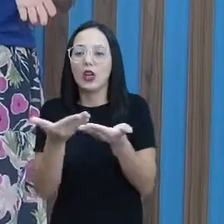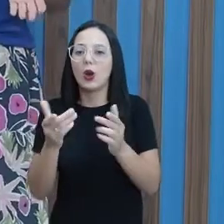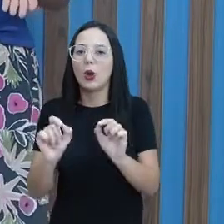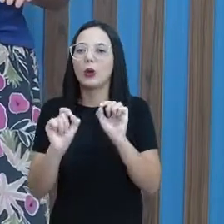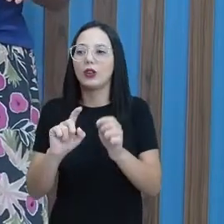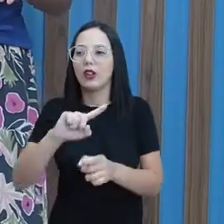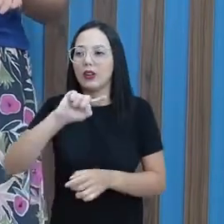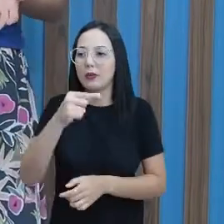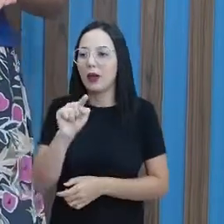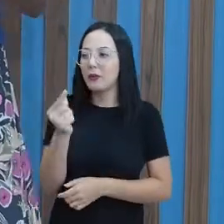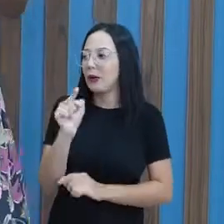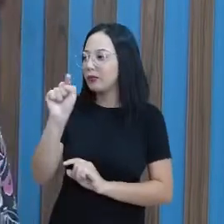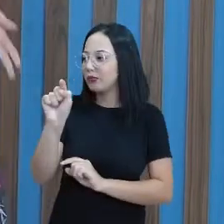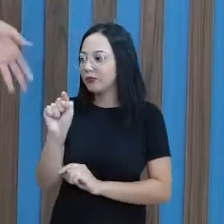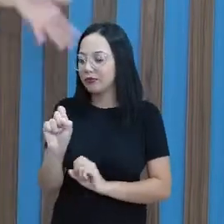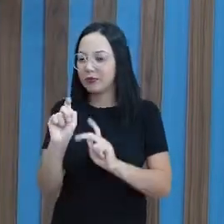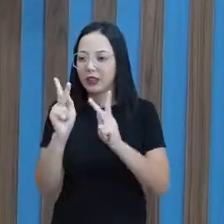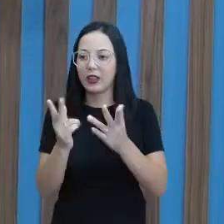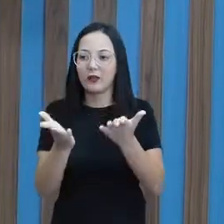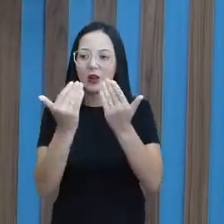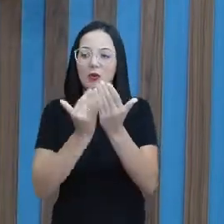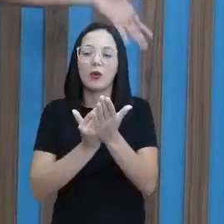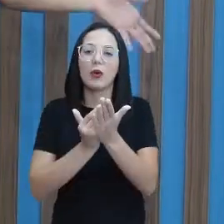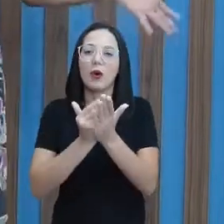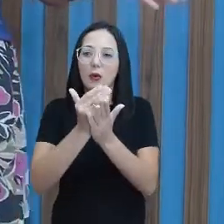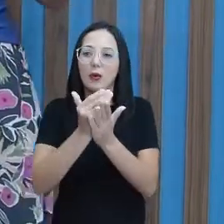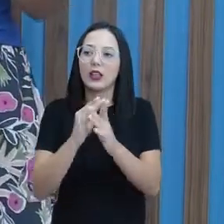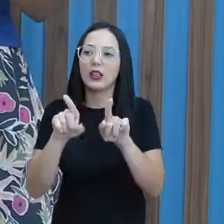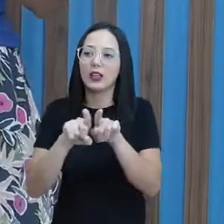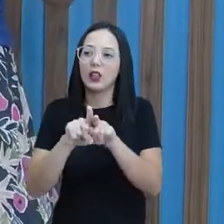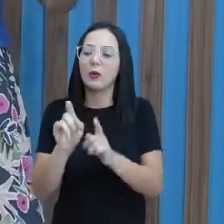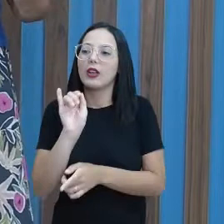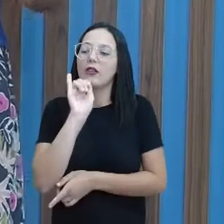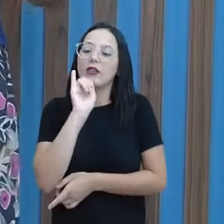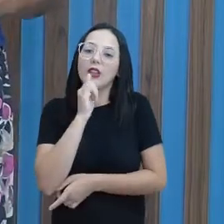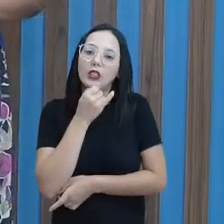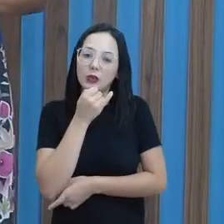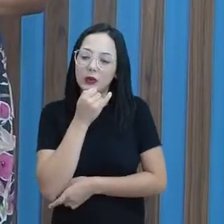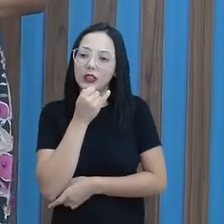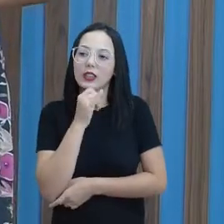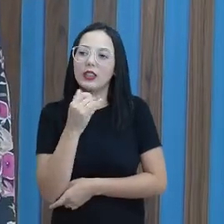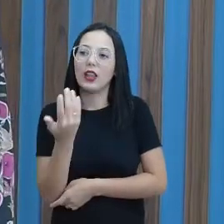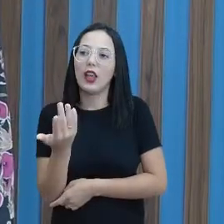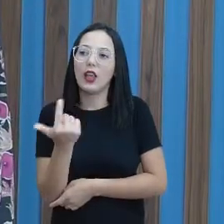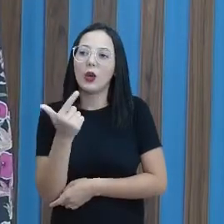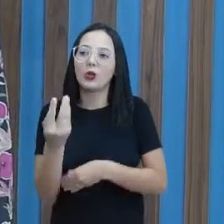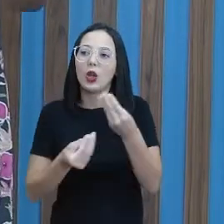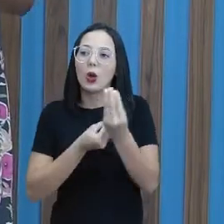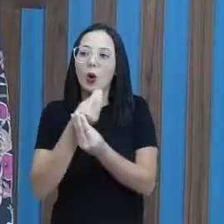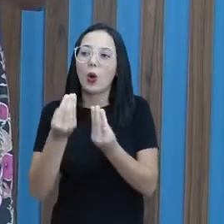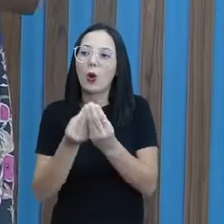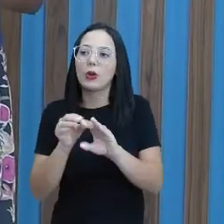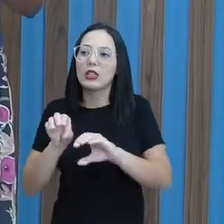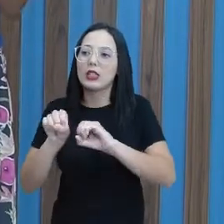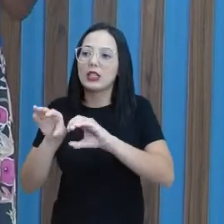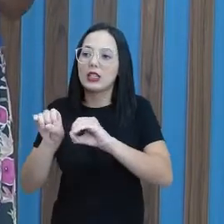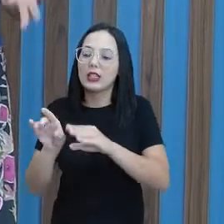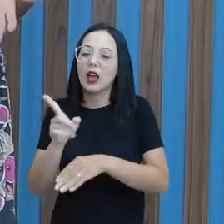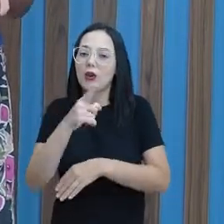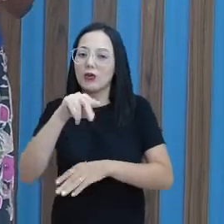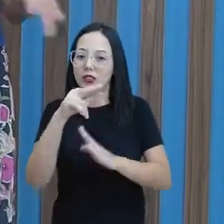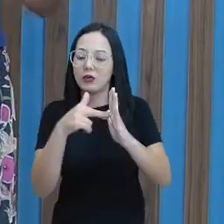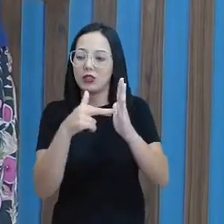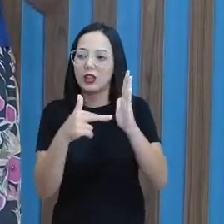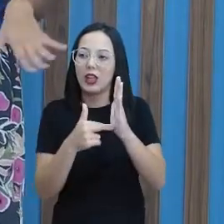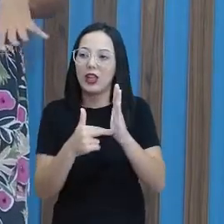de pontuação. Que infelizmente, assim, não tem muito, não tem como eu ensinar essas regras